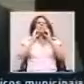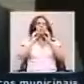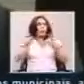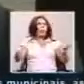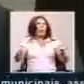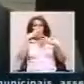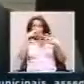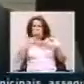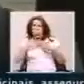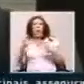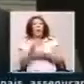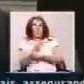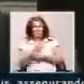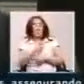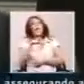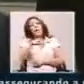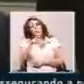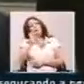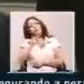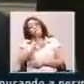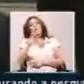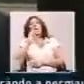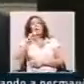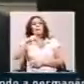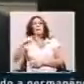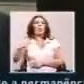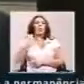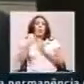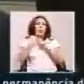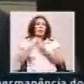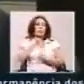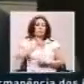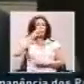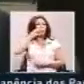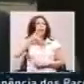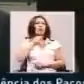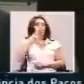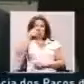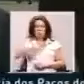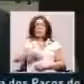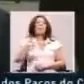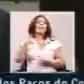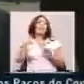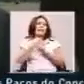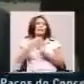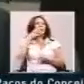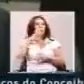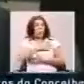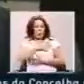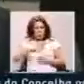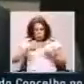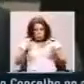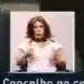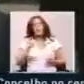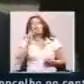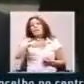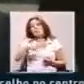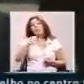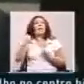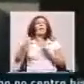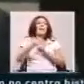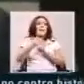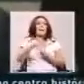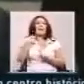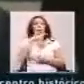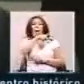está em causa é ou são crimes contra a honra, crimes contra a liberdade física e ainda crimes contra a própria pessoa que se traduzem, por exemplo,